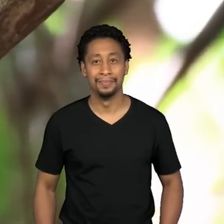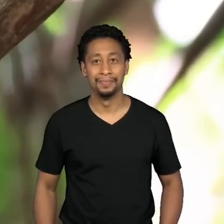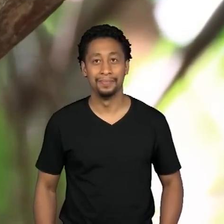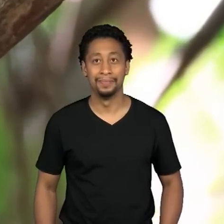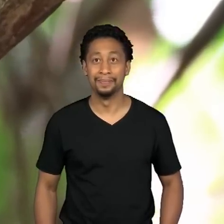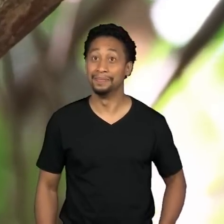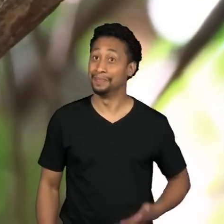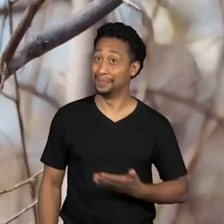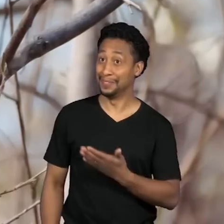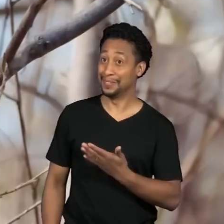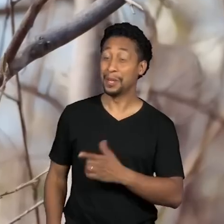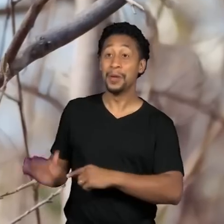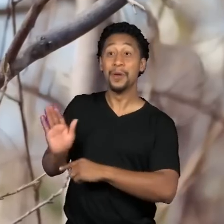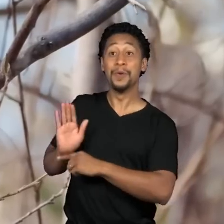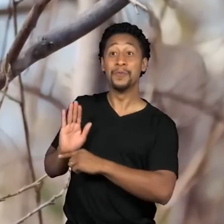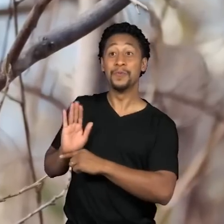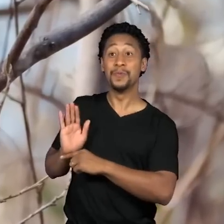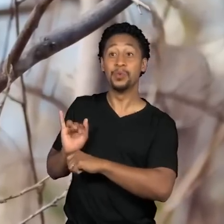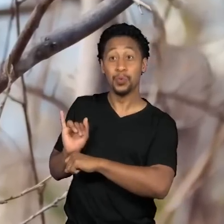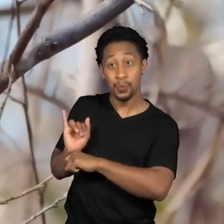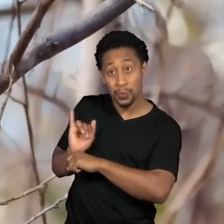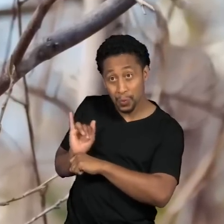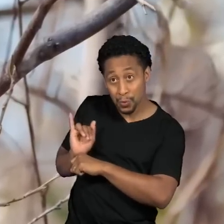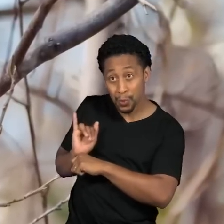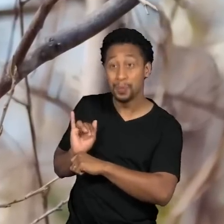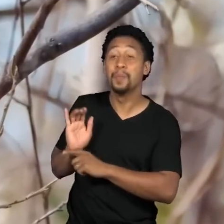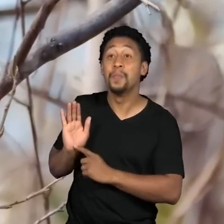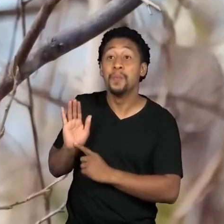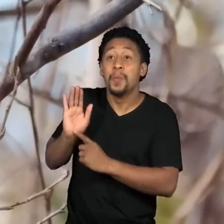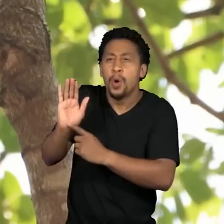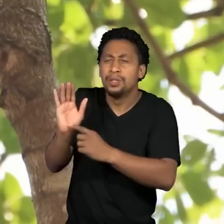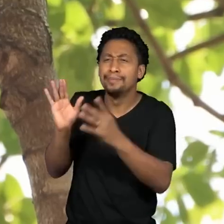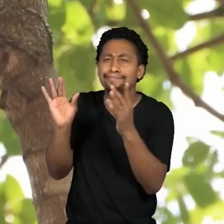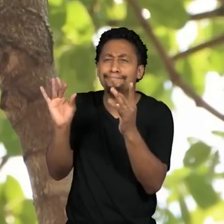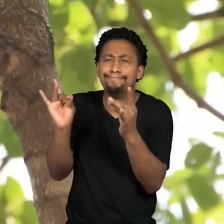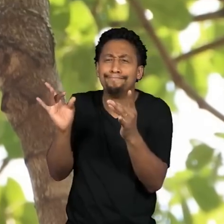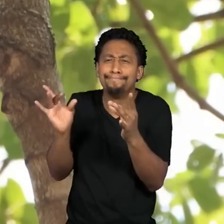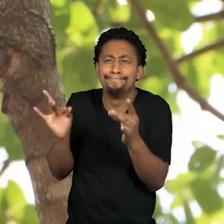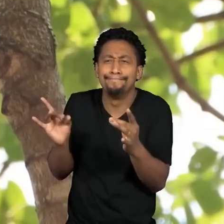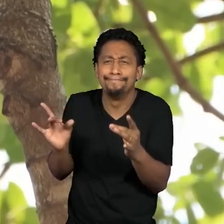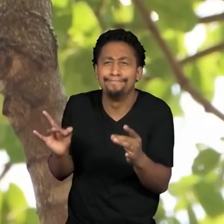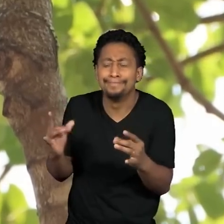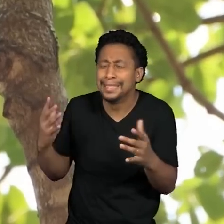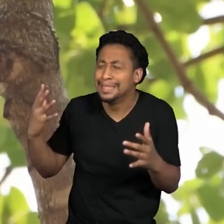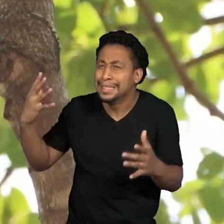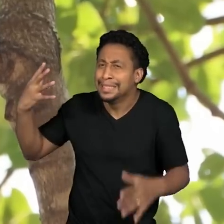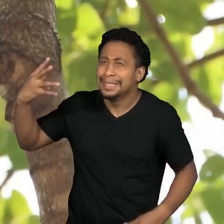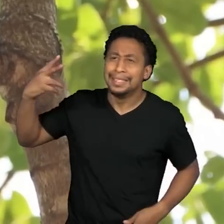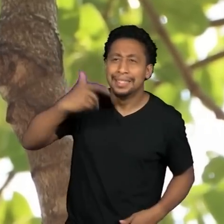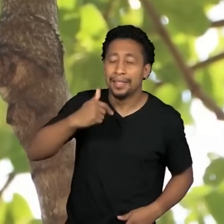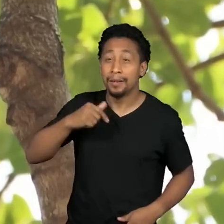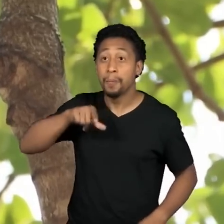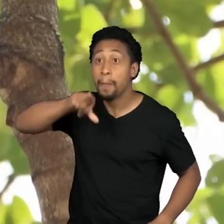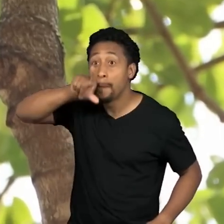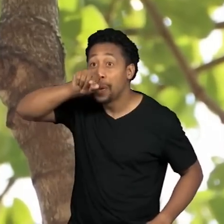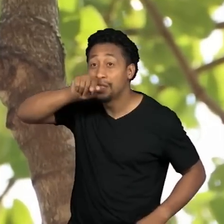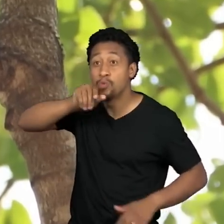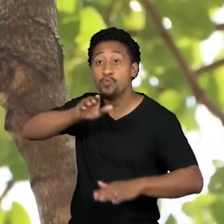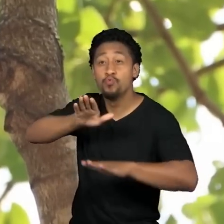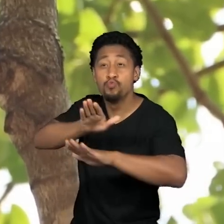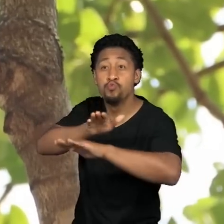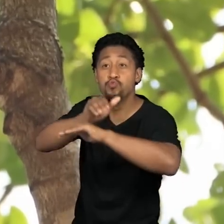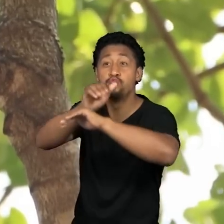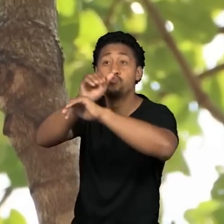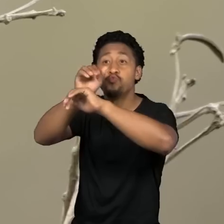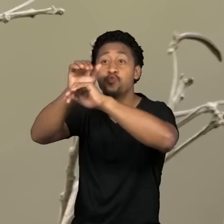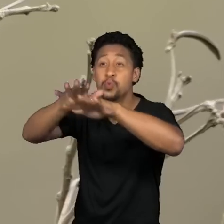Uma série de vídeos no YouTube faz um retrato detalhado da beleza das aves nas regiões norte